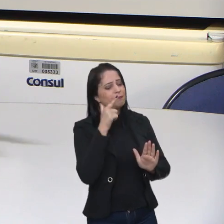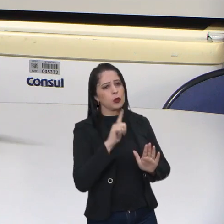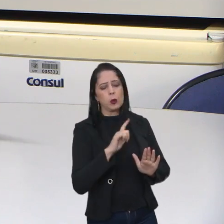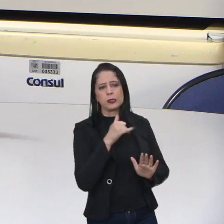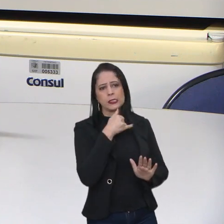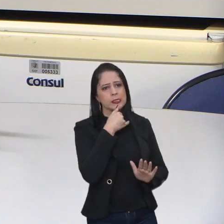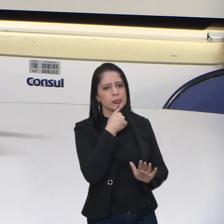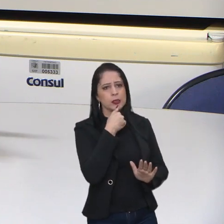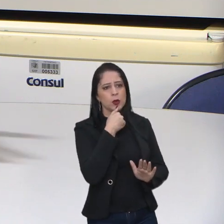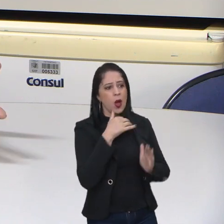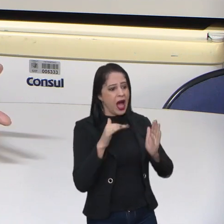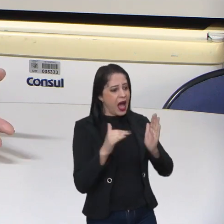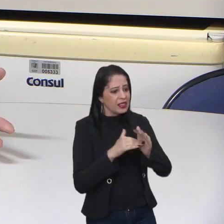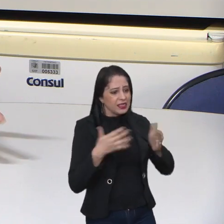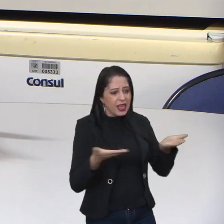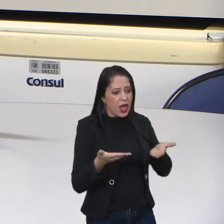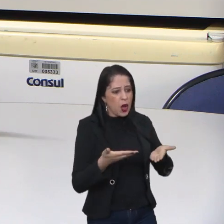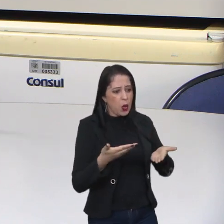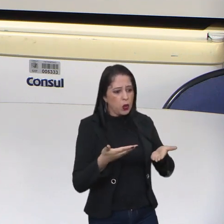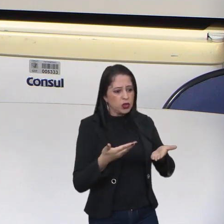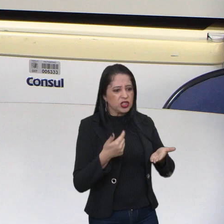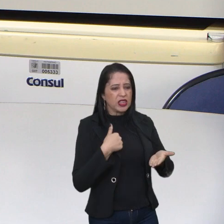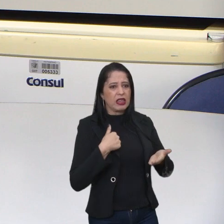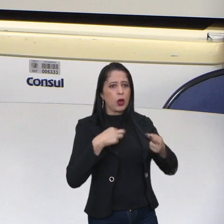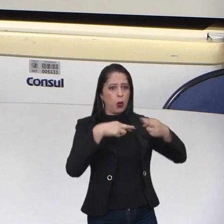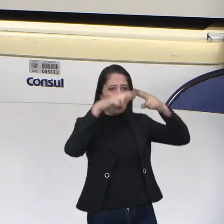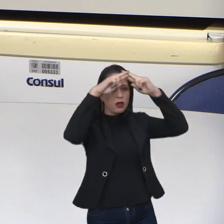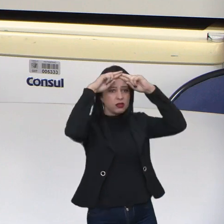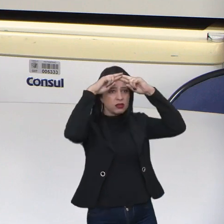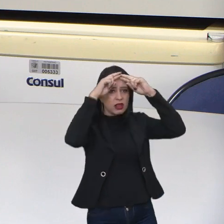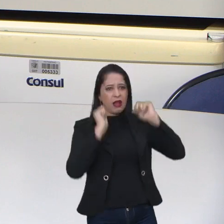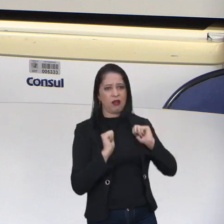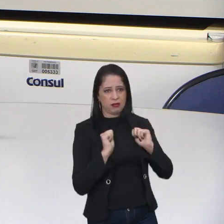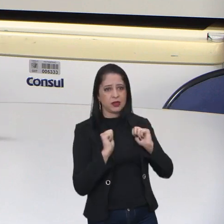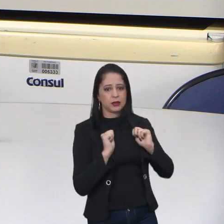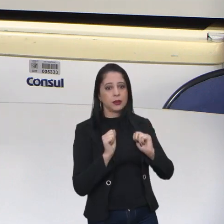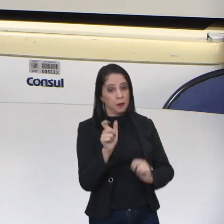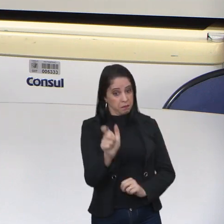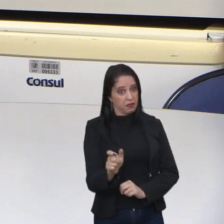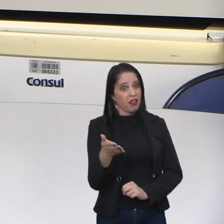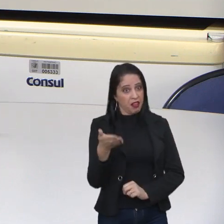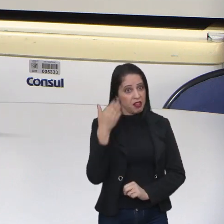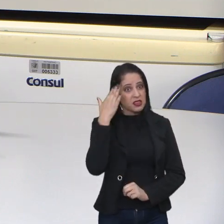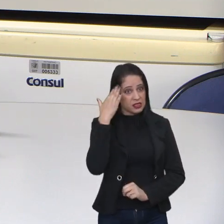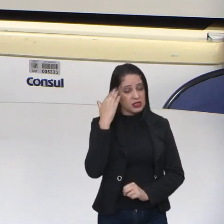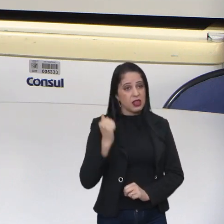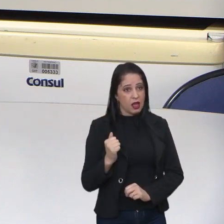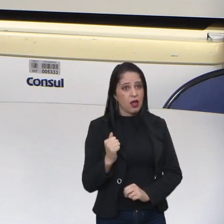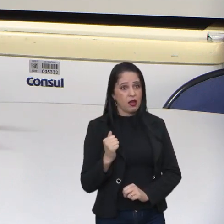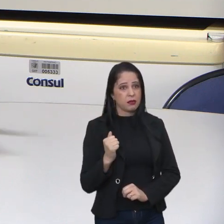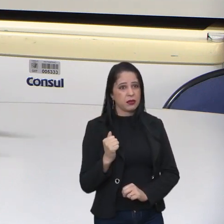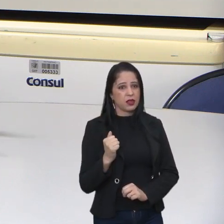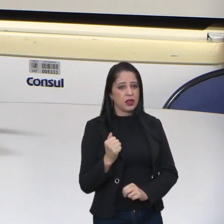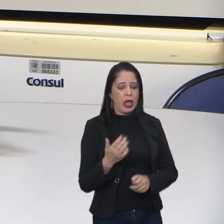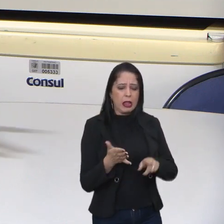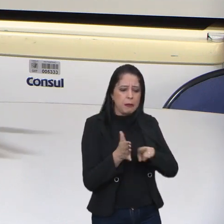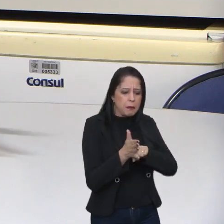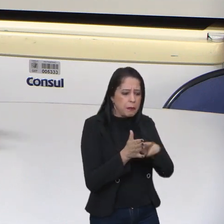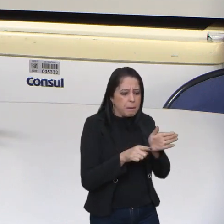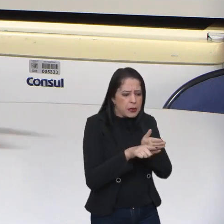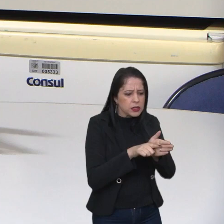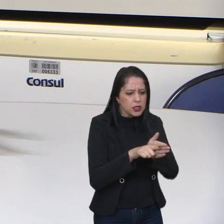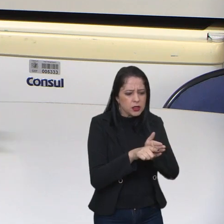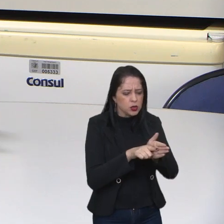fonoaudiólogo infelizmente não consegui até hoje eu tô me tratando para superar disso ele mesmo sabe que ele ficou